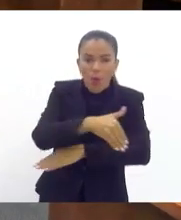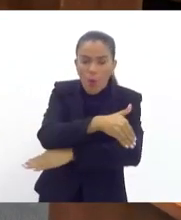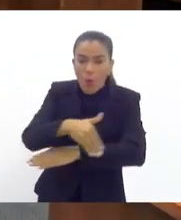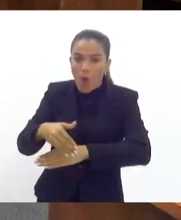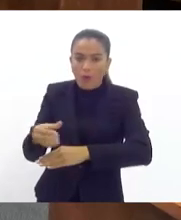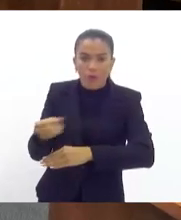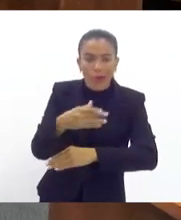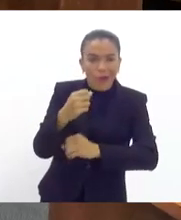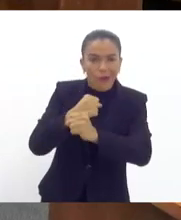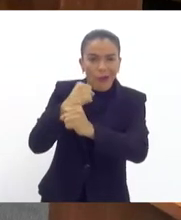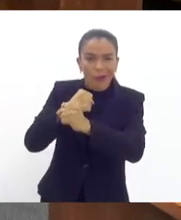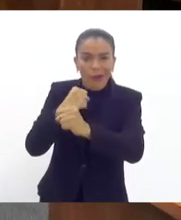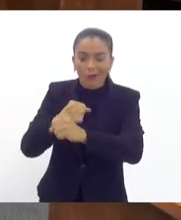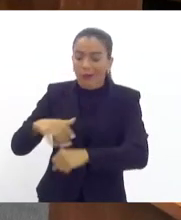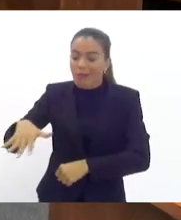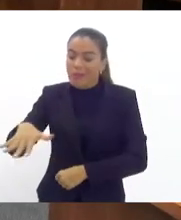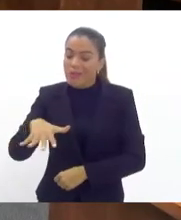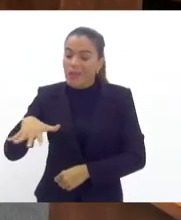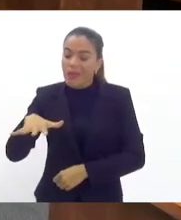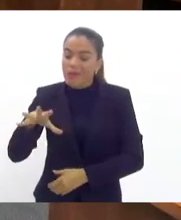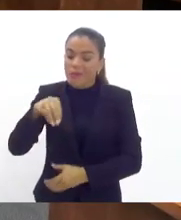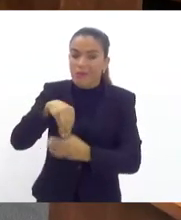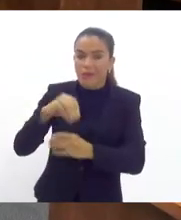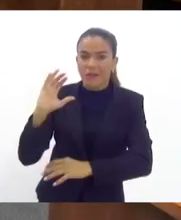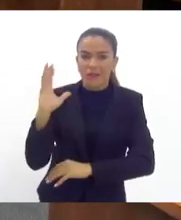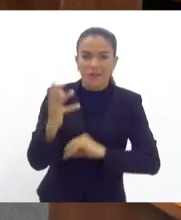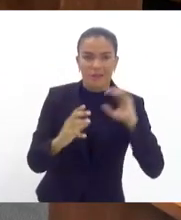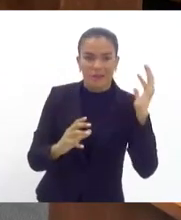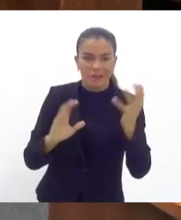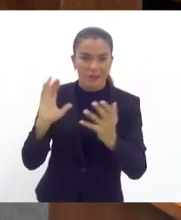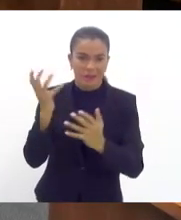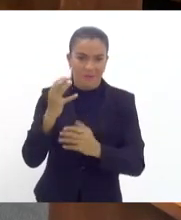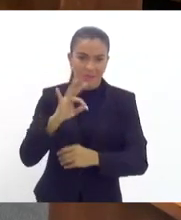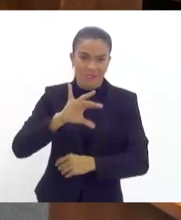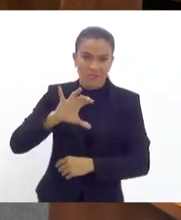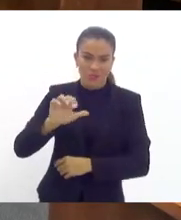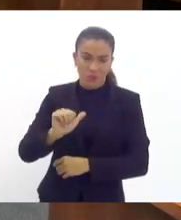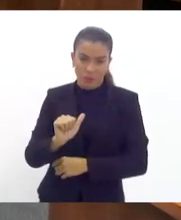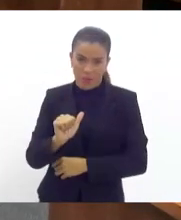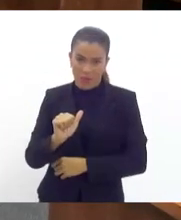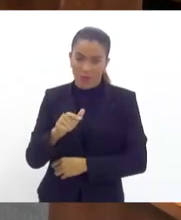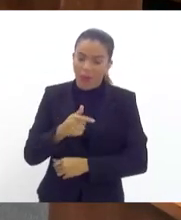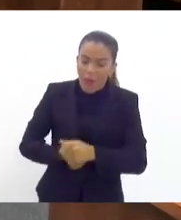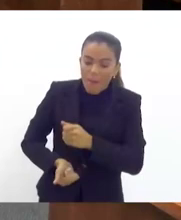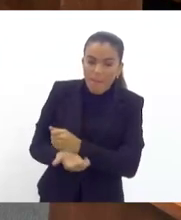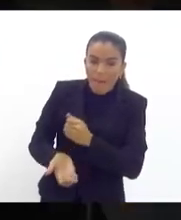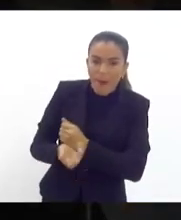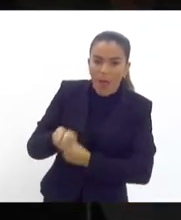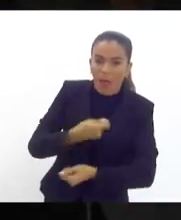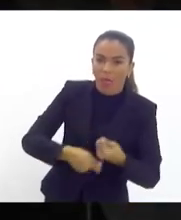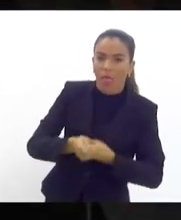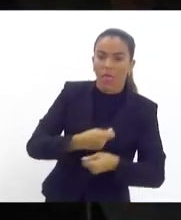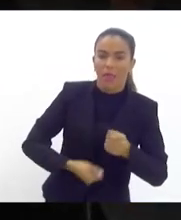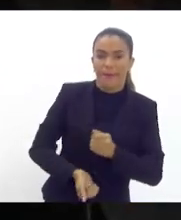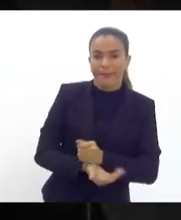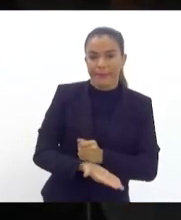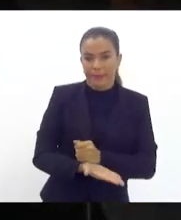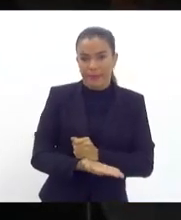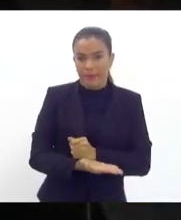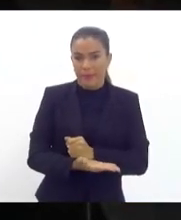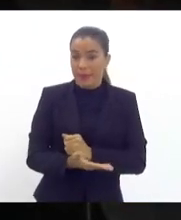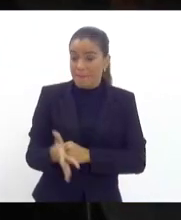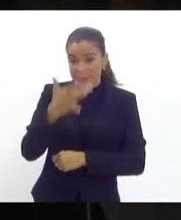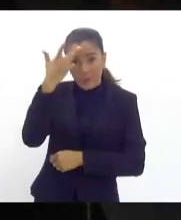num pedaço de terra dentro da floresta da Tijuca fruto de uma grilagem de terra de